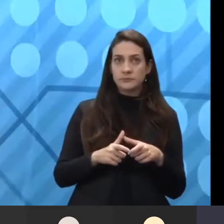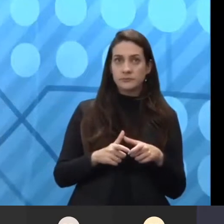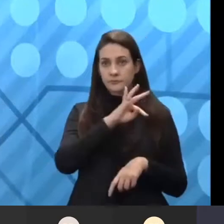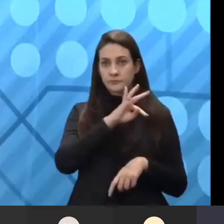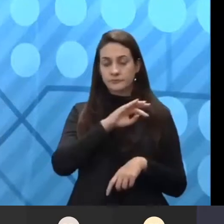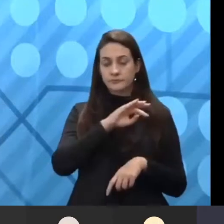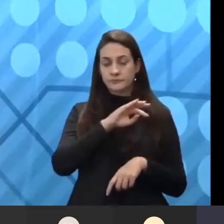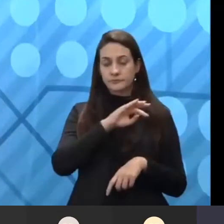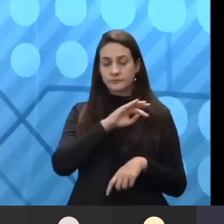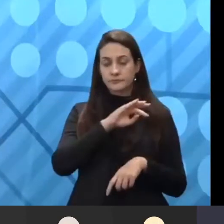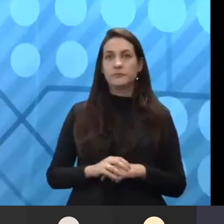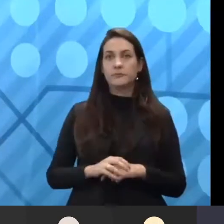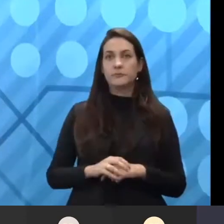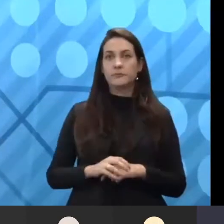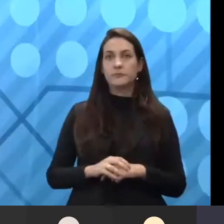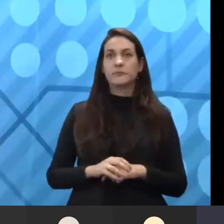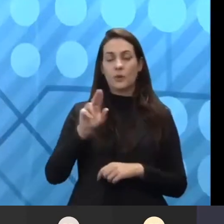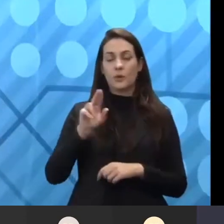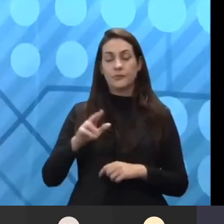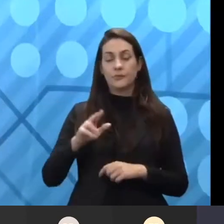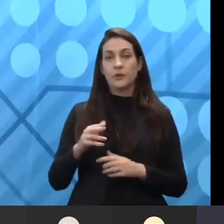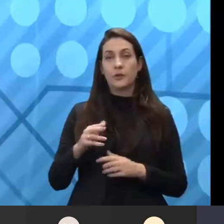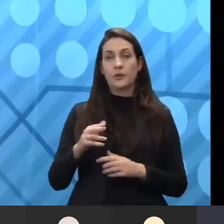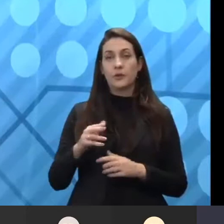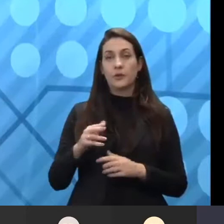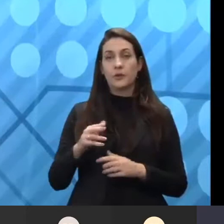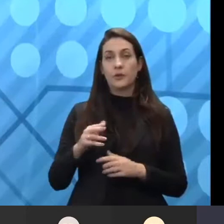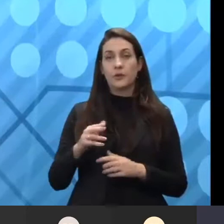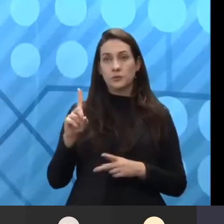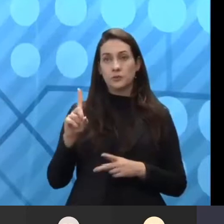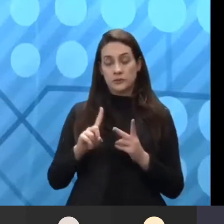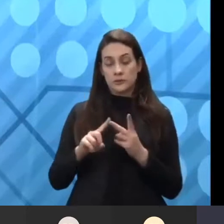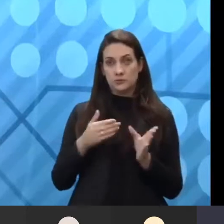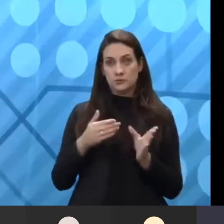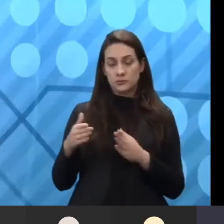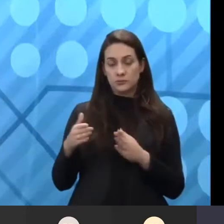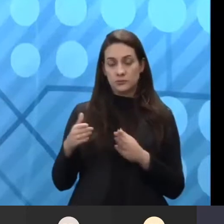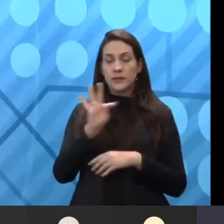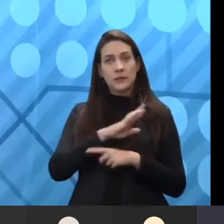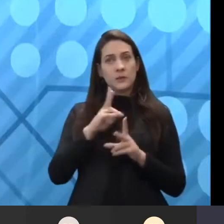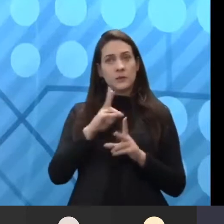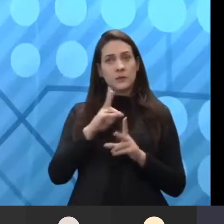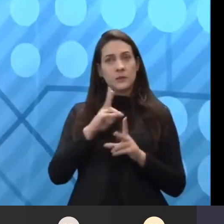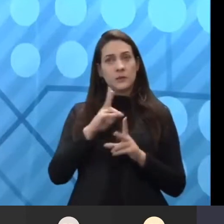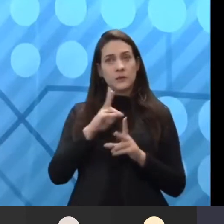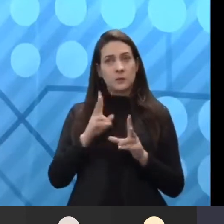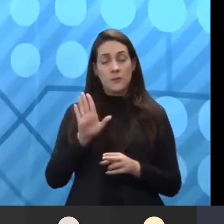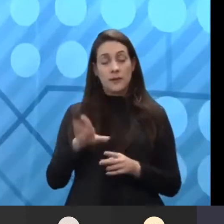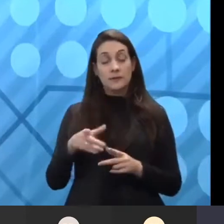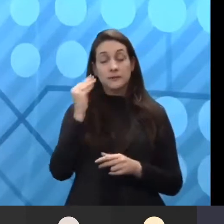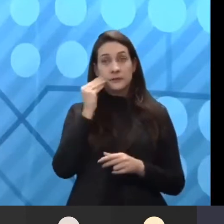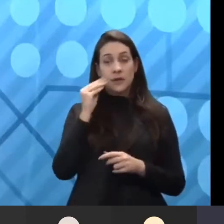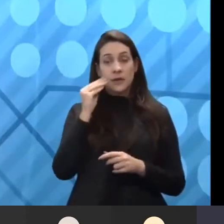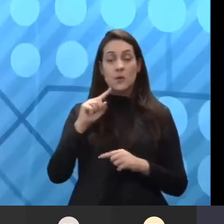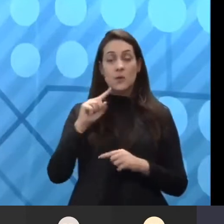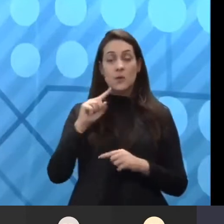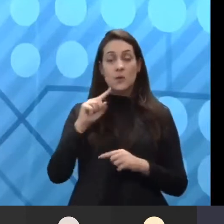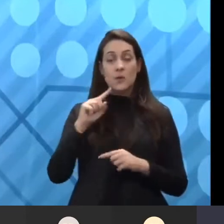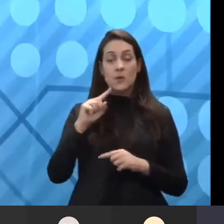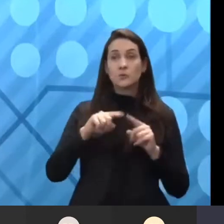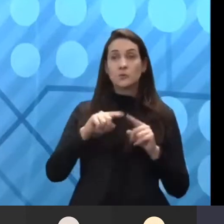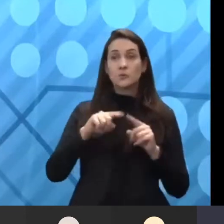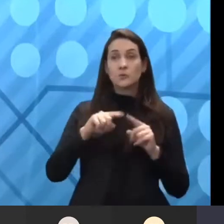de Kirby-Bauer. No segundo procedimento, nós vamos realizar a mesma técnica, mas vamos testar produtos de